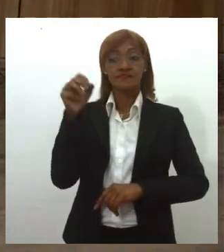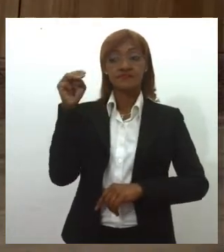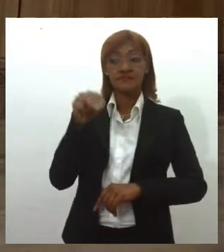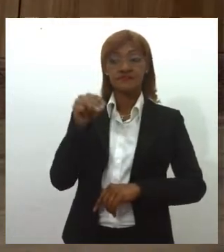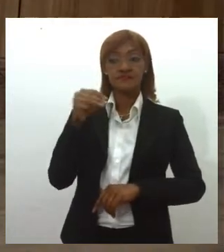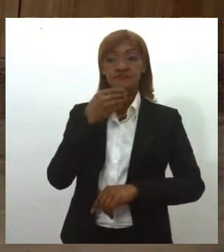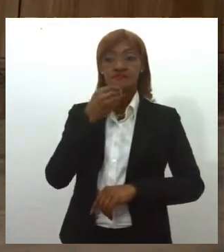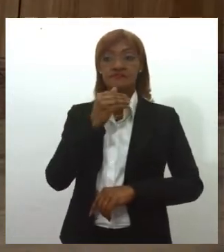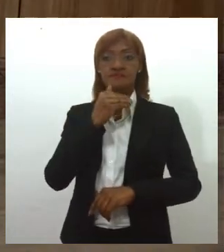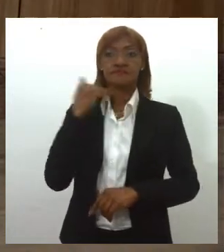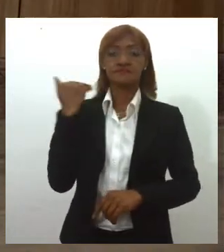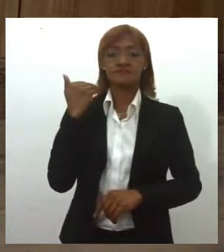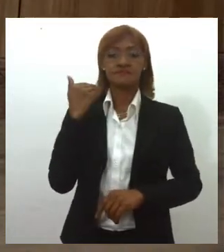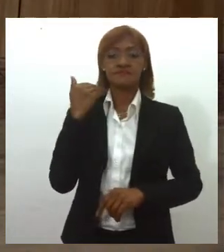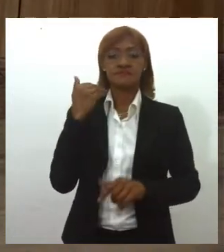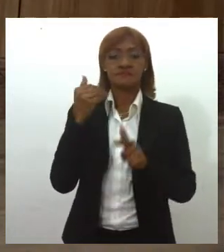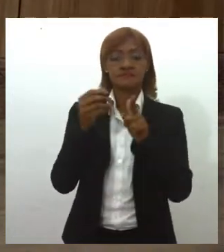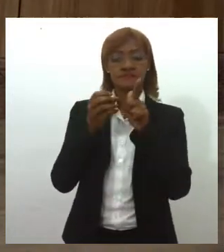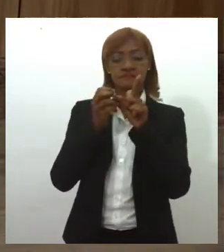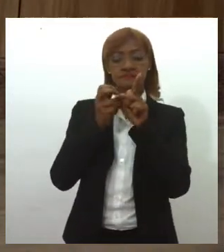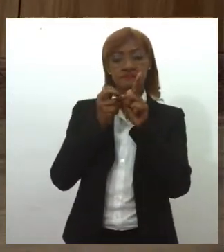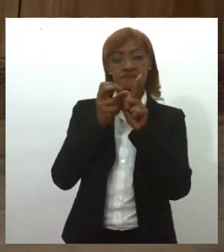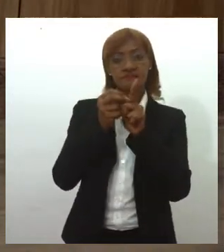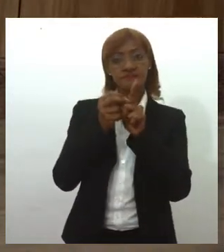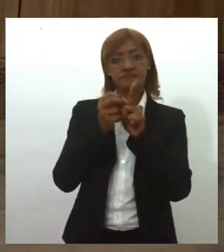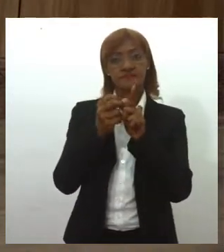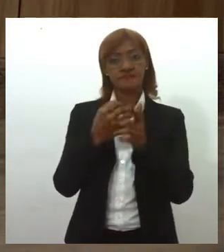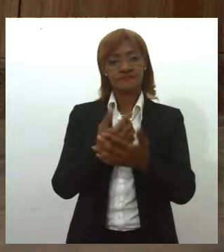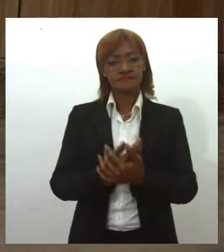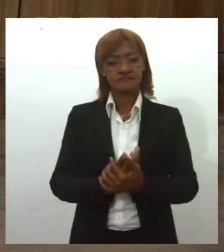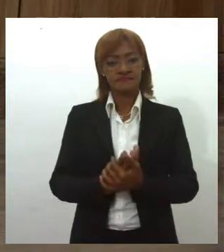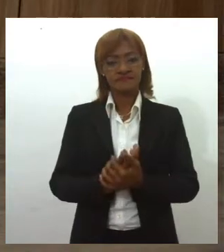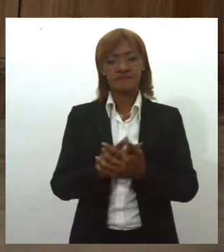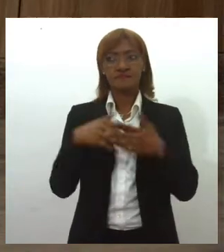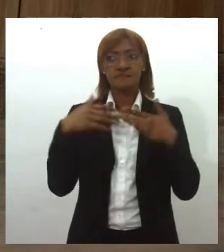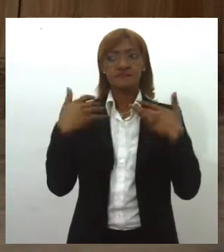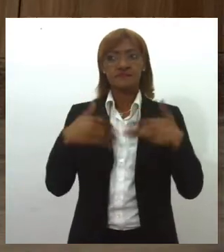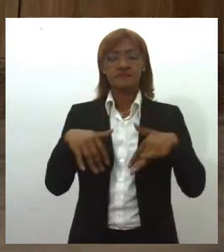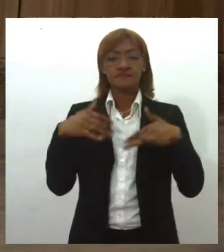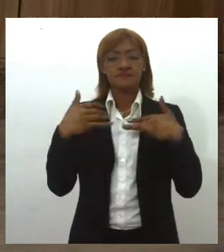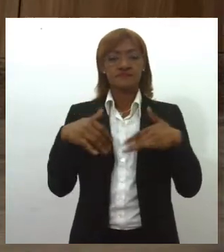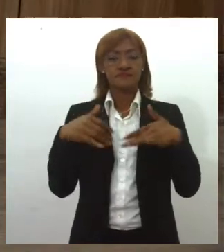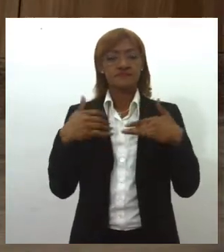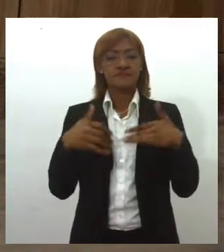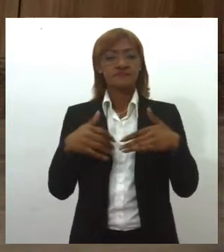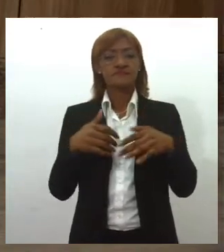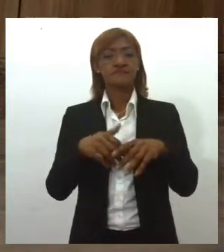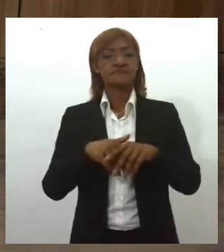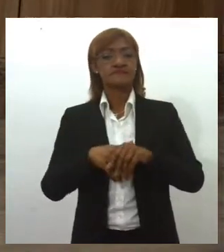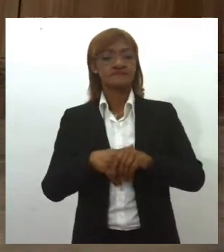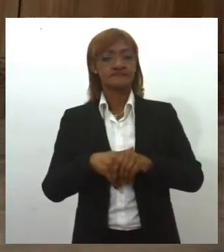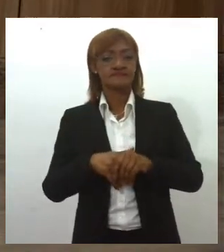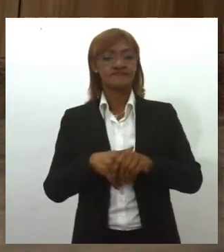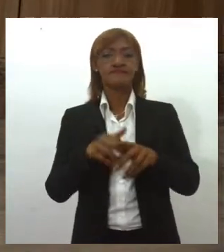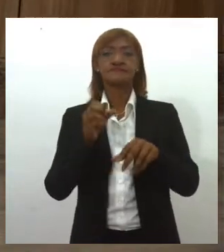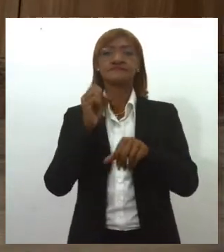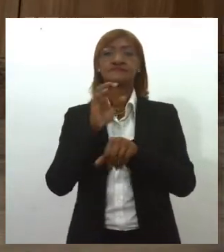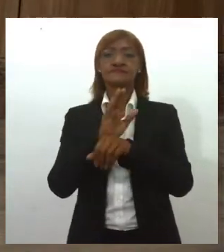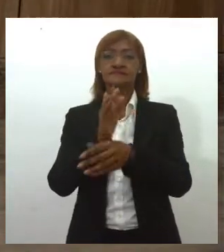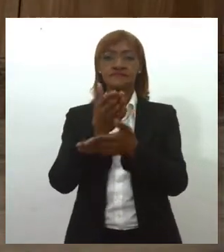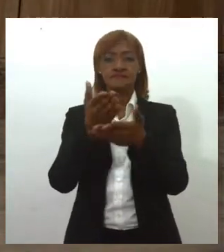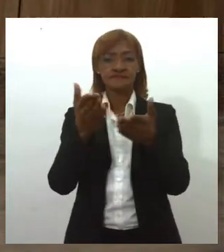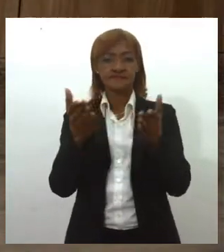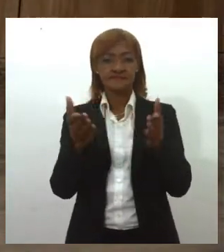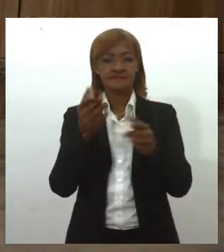homem morre em decorrência do câncer de próstata. Olha que dado alarmante, né? Alarmante. Então, muito boa tarde para você que nos